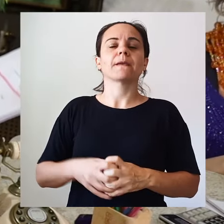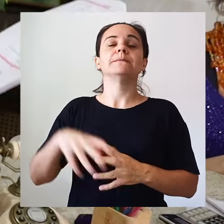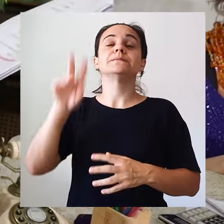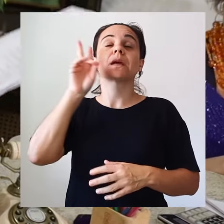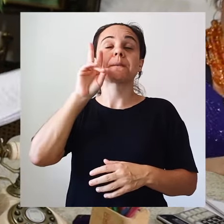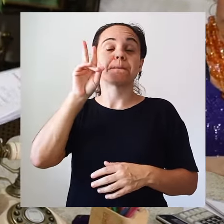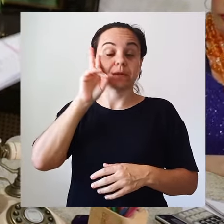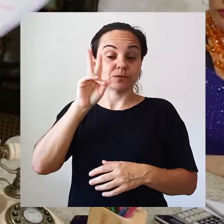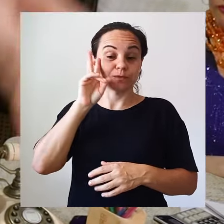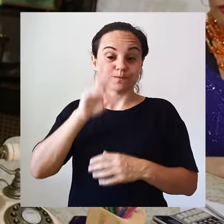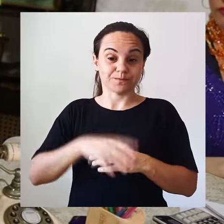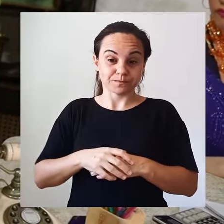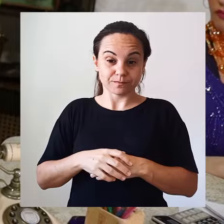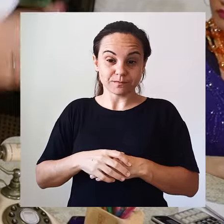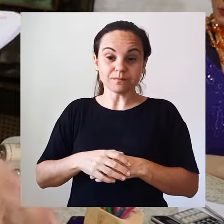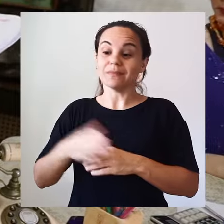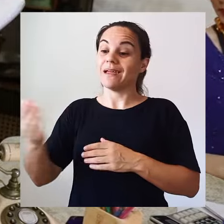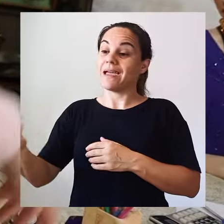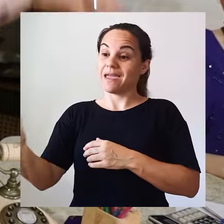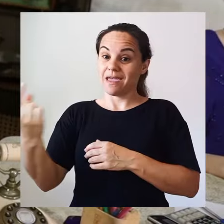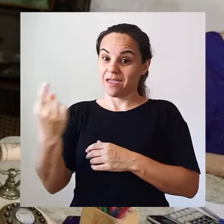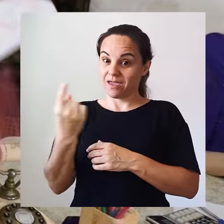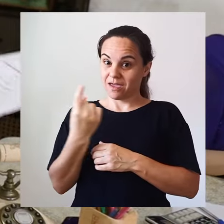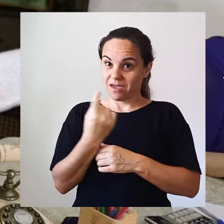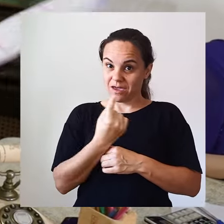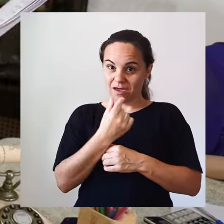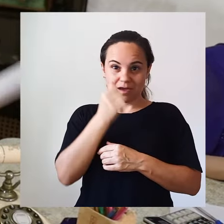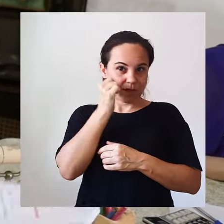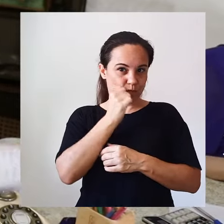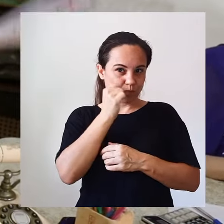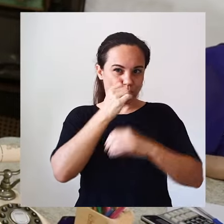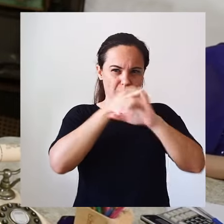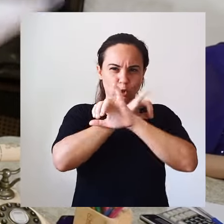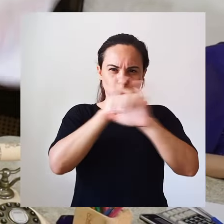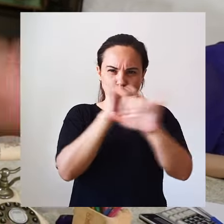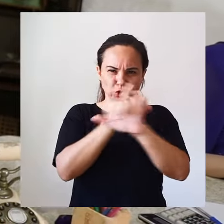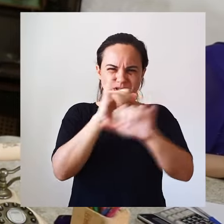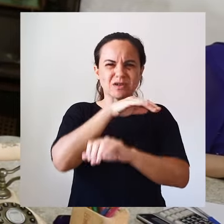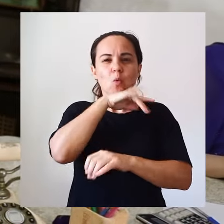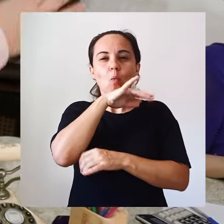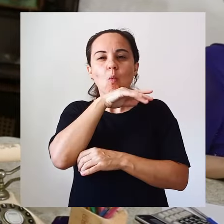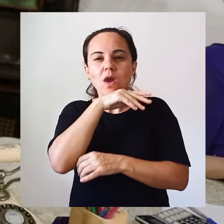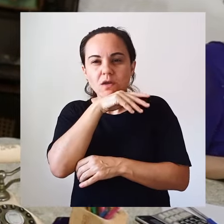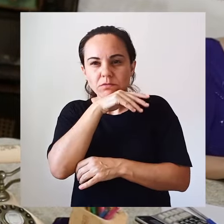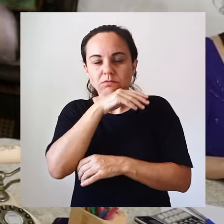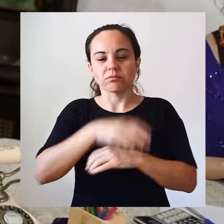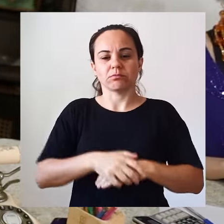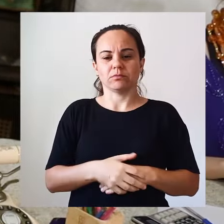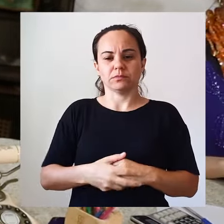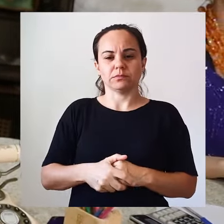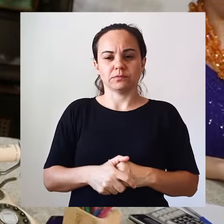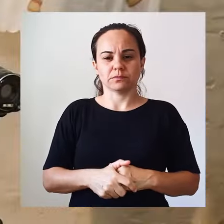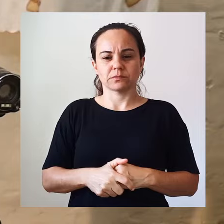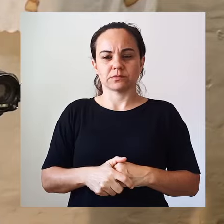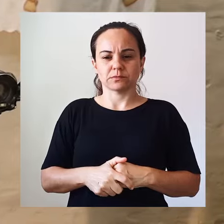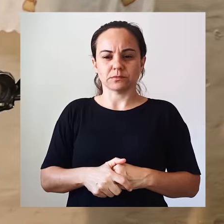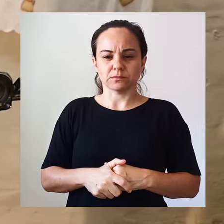Lembrando, entra se exercer e dá a terrível notícia para Celestina.